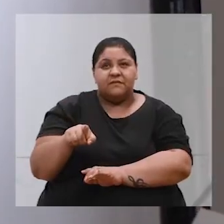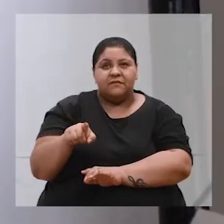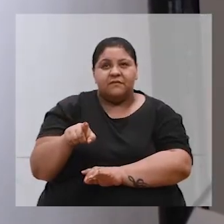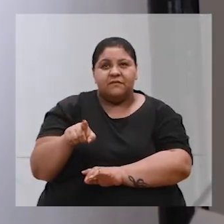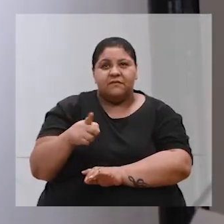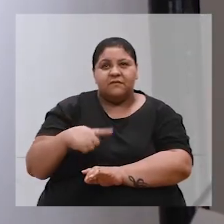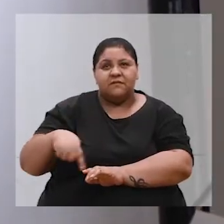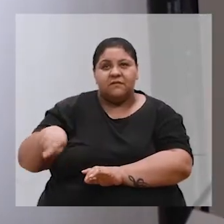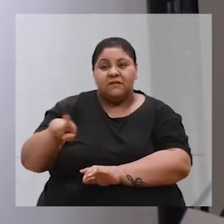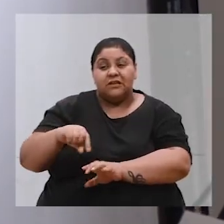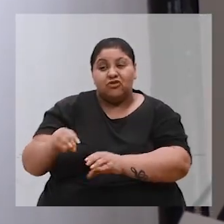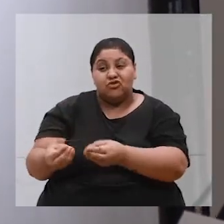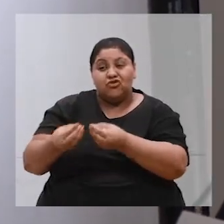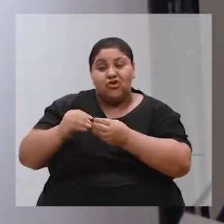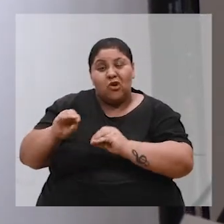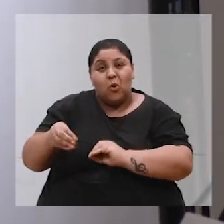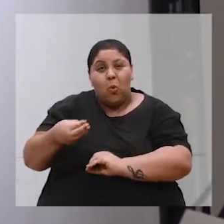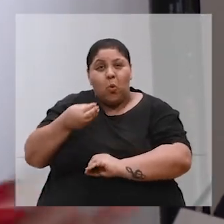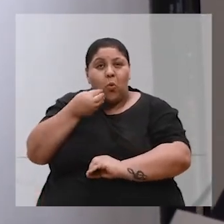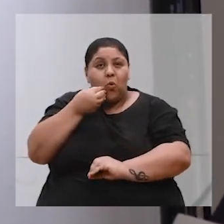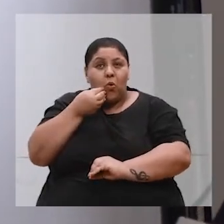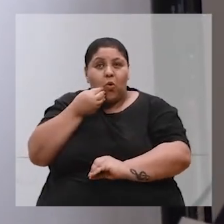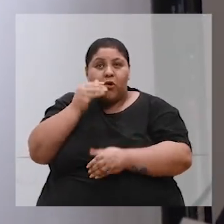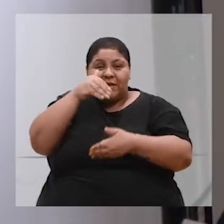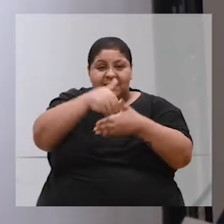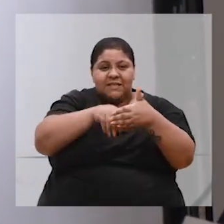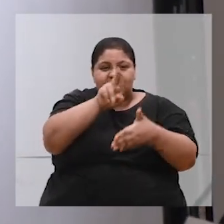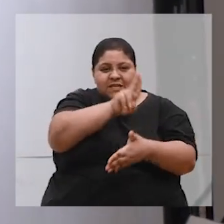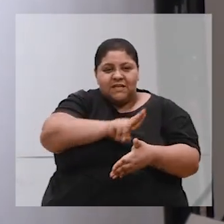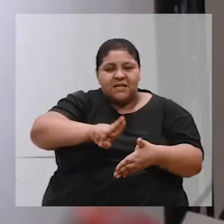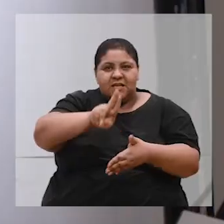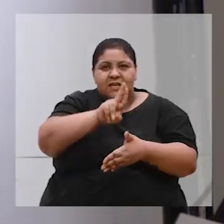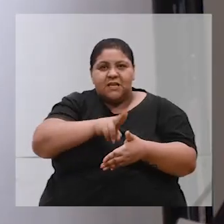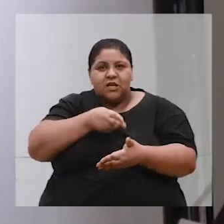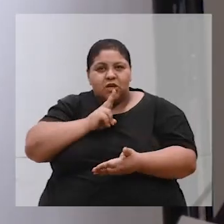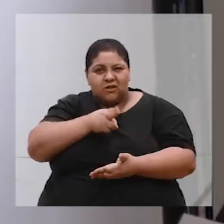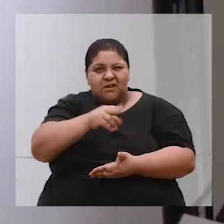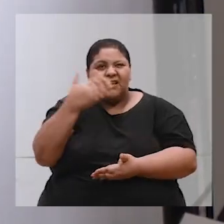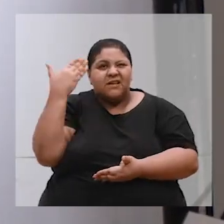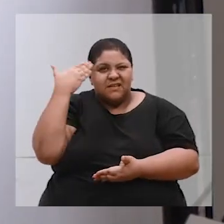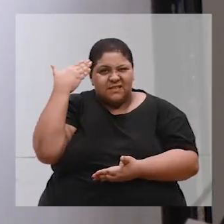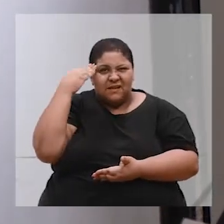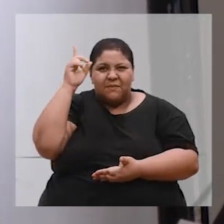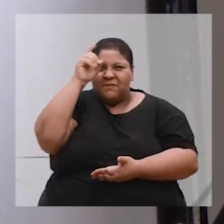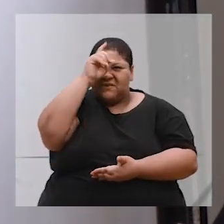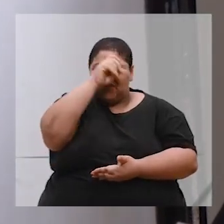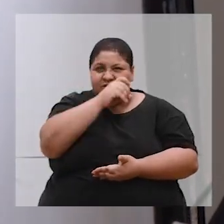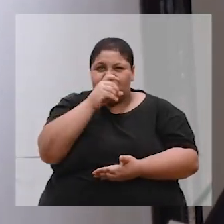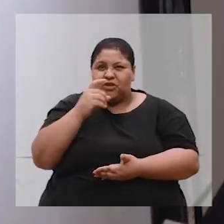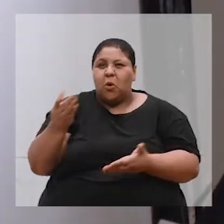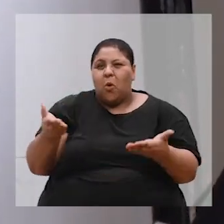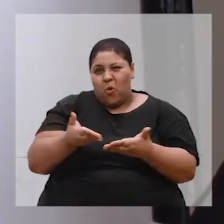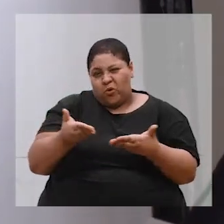disso, nos dá a possibilidade de estar numa universidade e permanecer, o que sabemos o quanto é